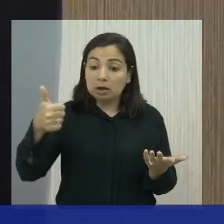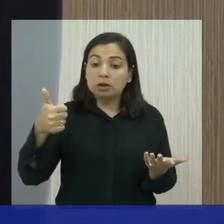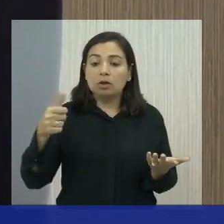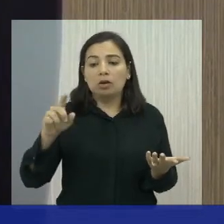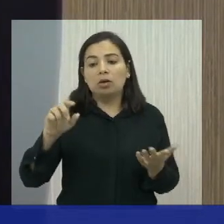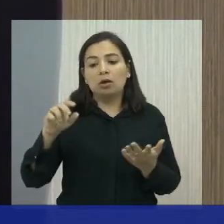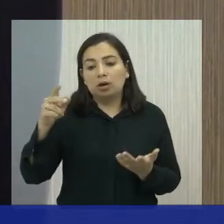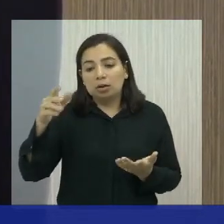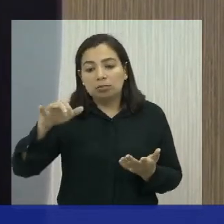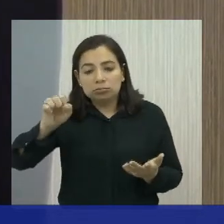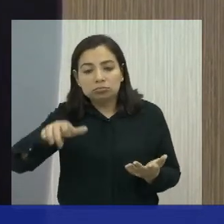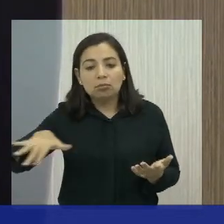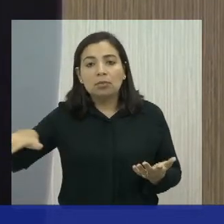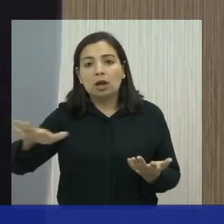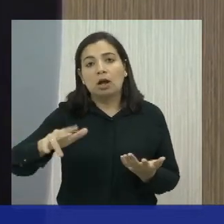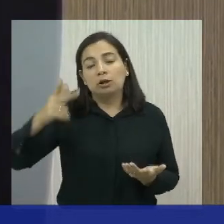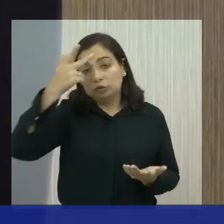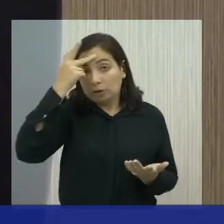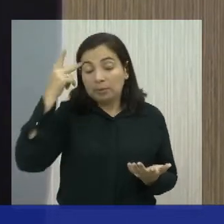tenham